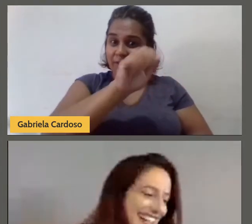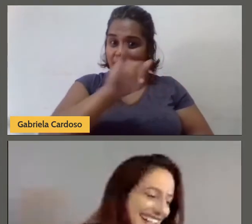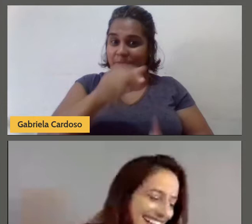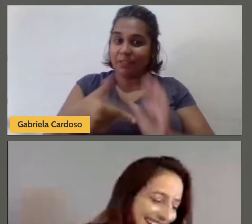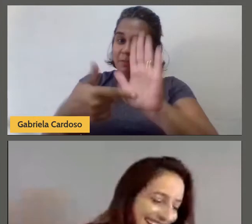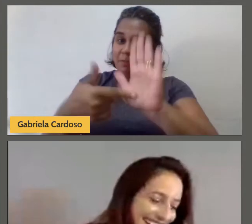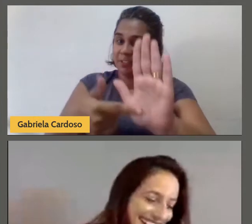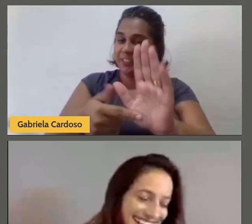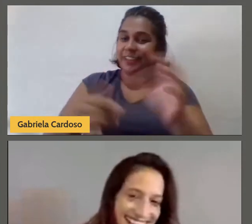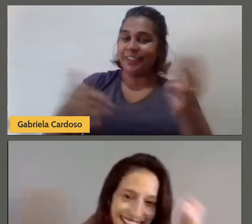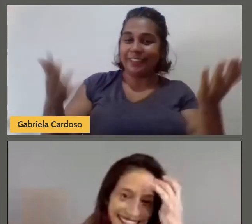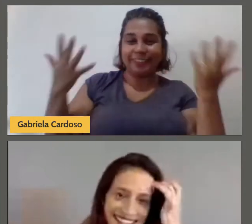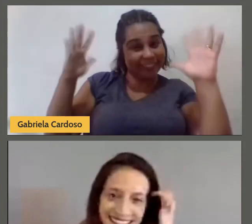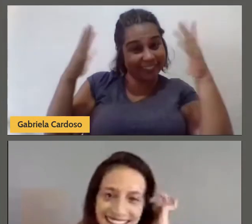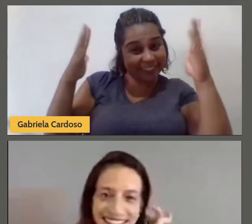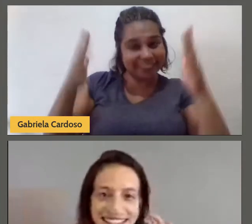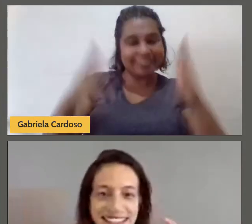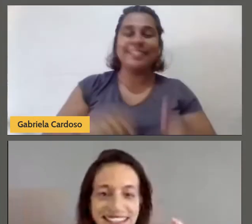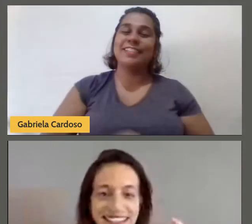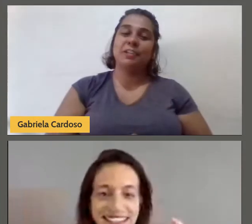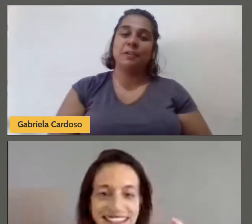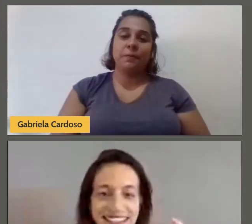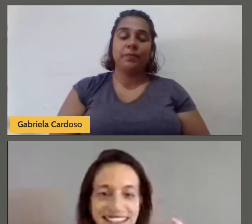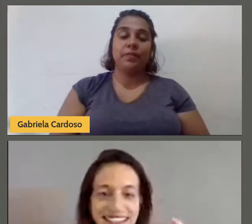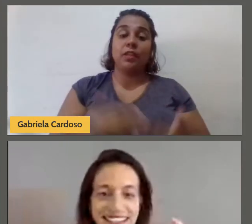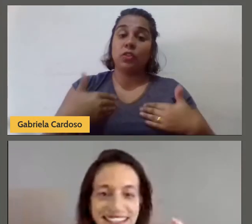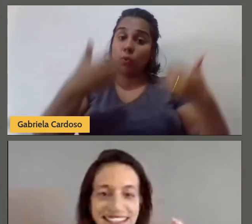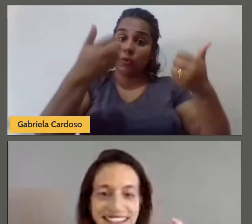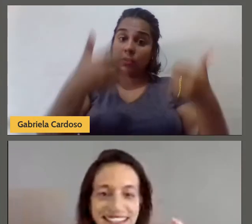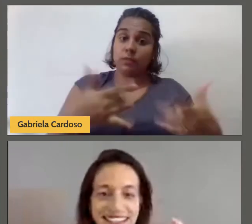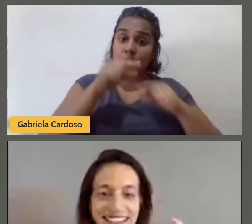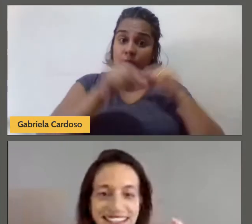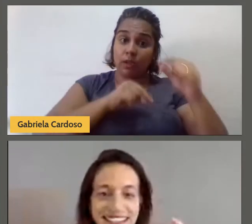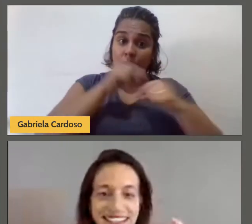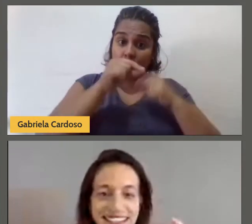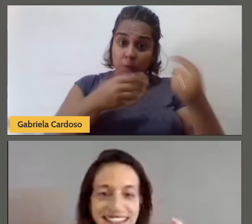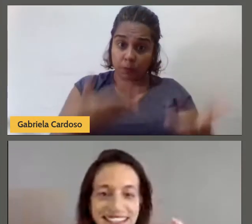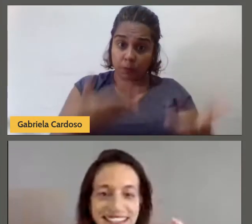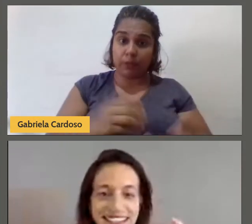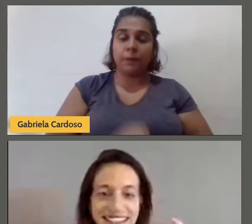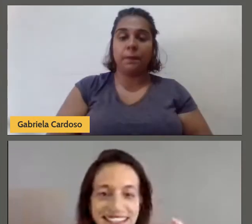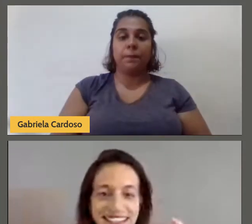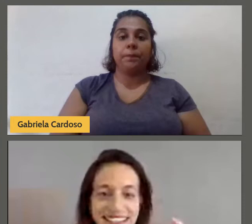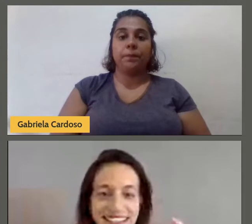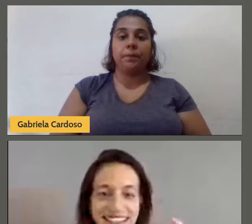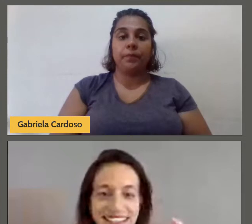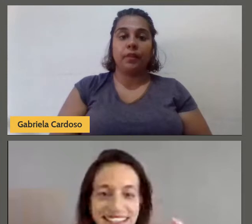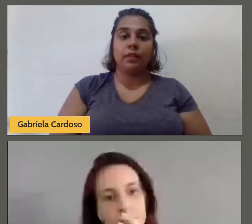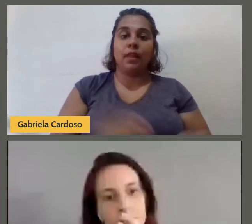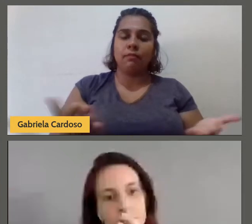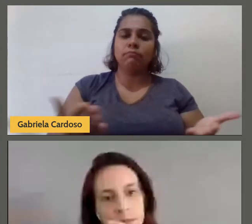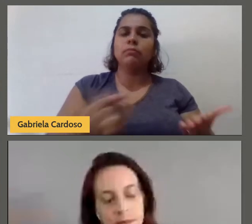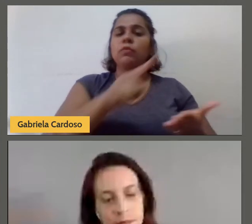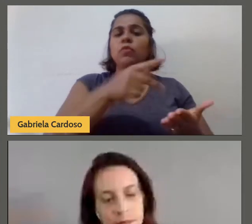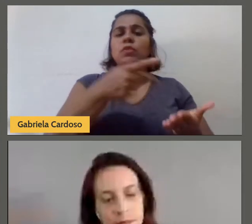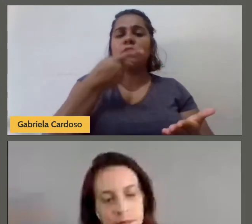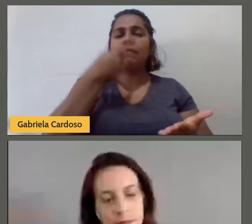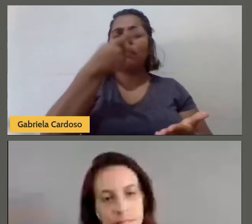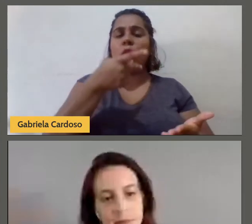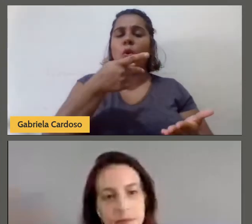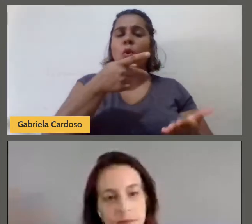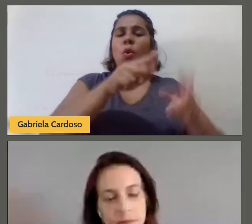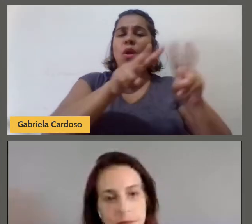E o que eu ia falar, que você falou de trazer esse lance do empreendedor, né? Então, porque muitas